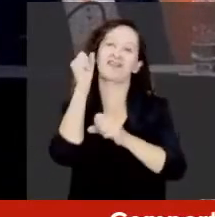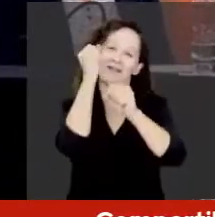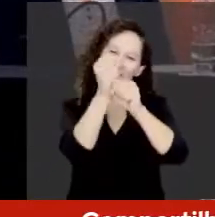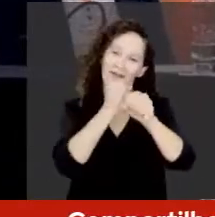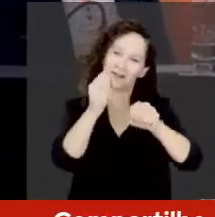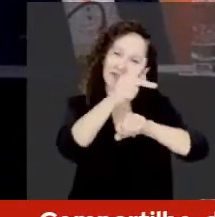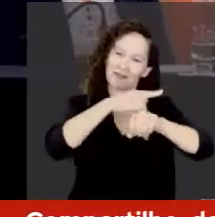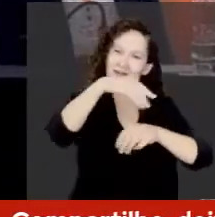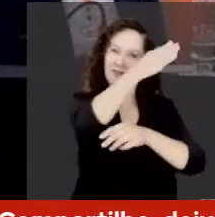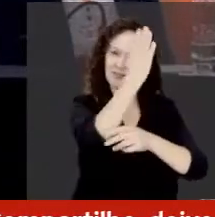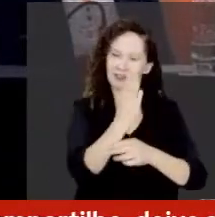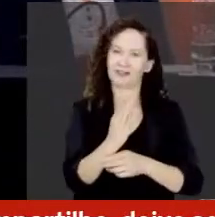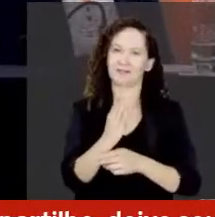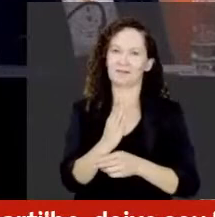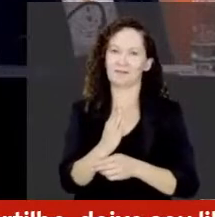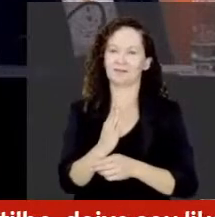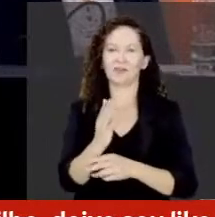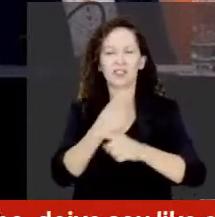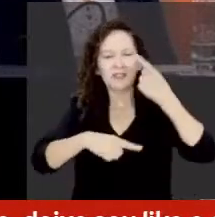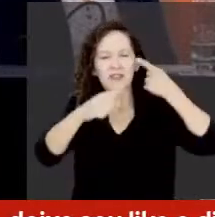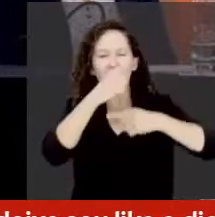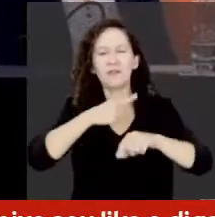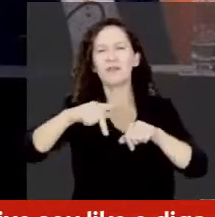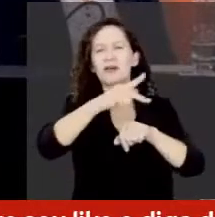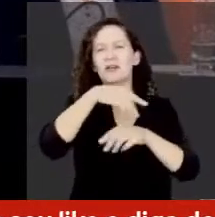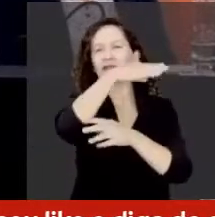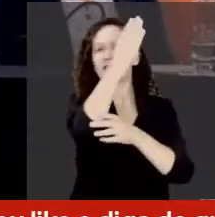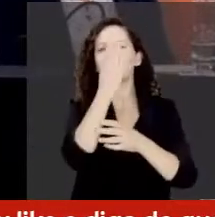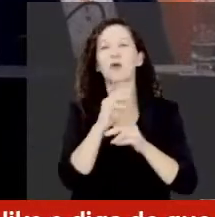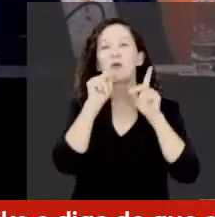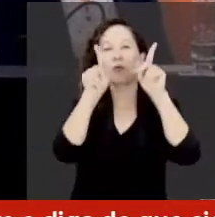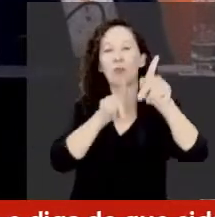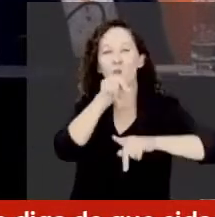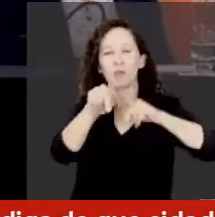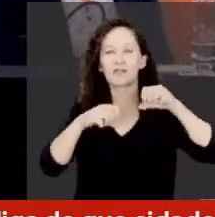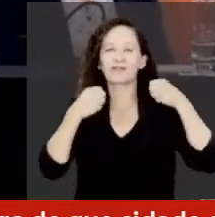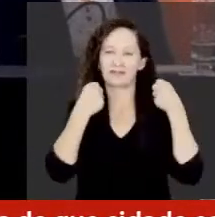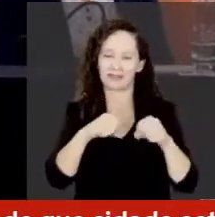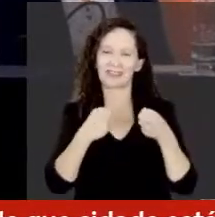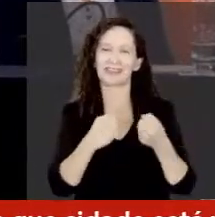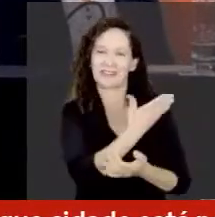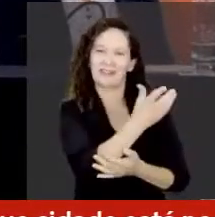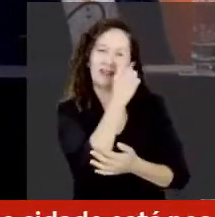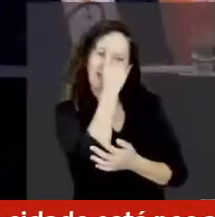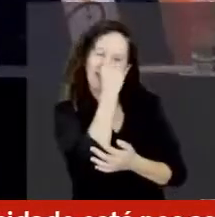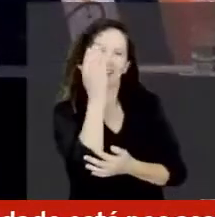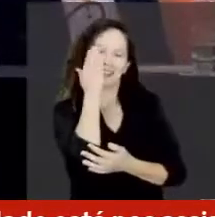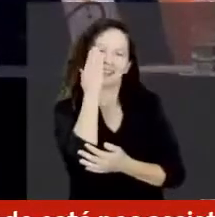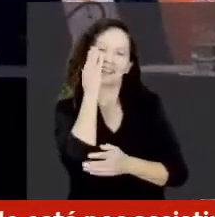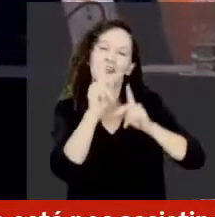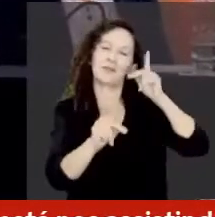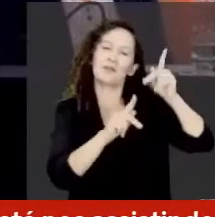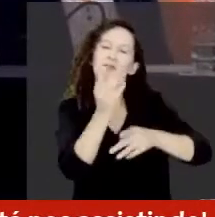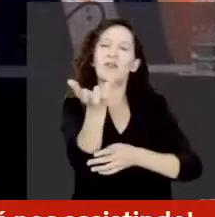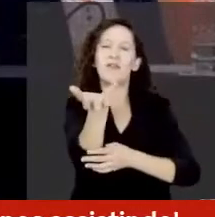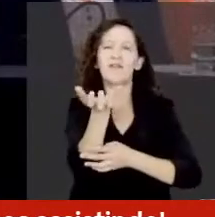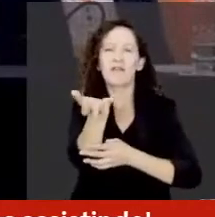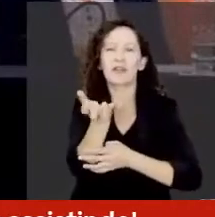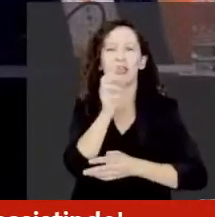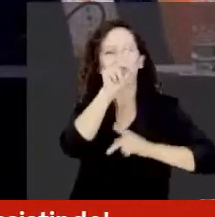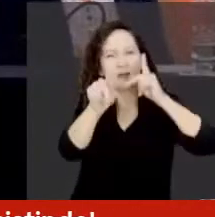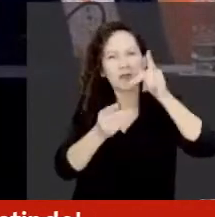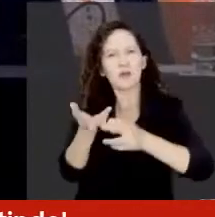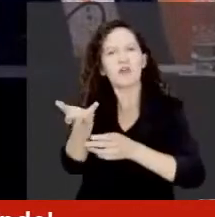Roraima ao Chuí. Conversar com esse povo, explicar o que nós vamos fazer, assumir compromisso com esse